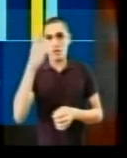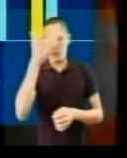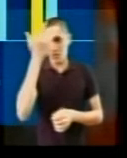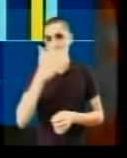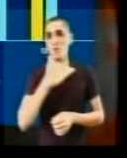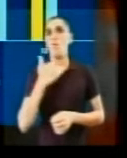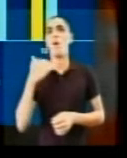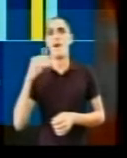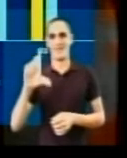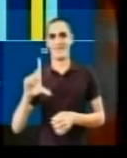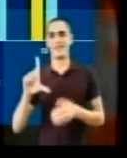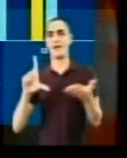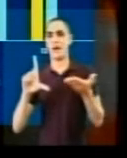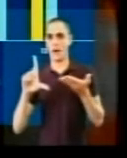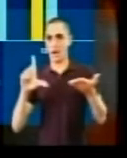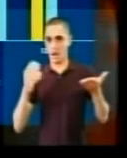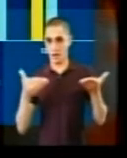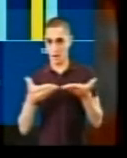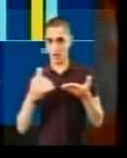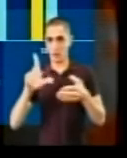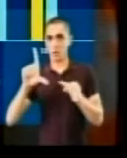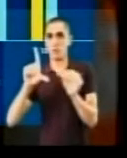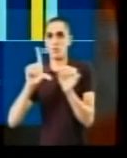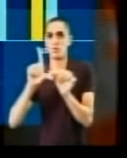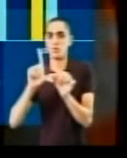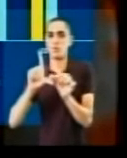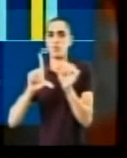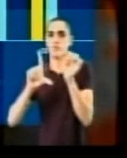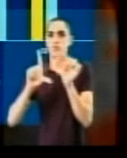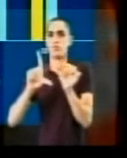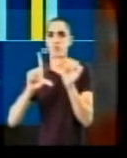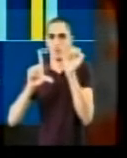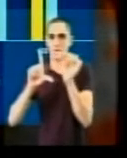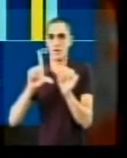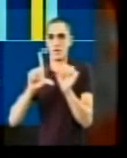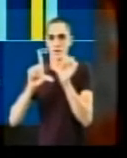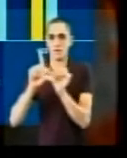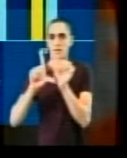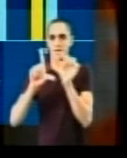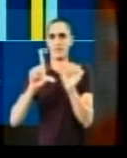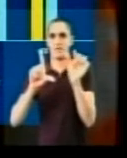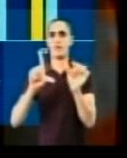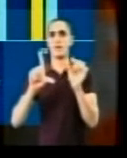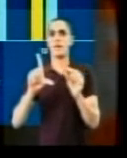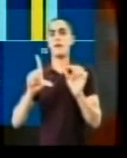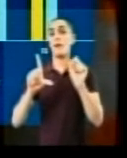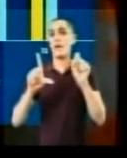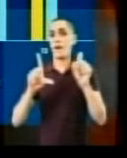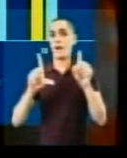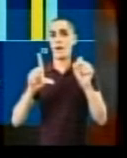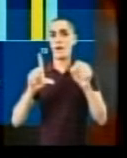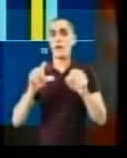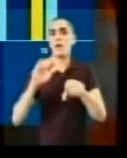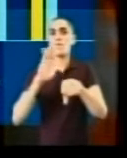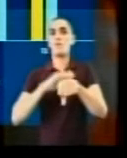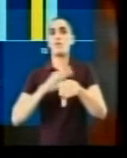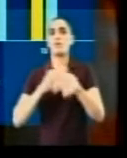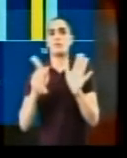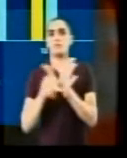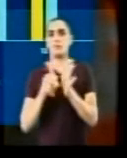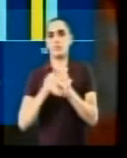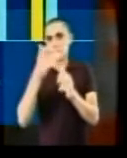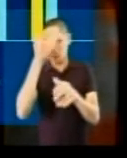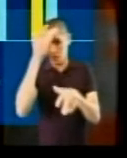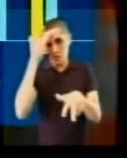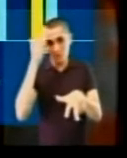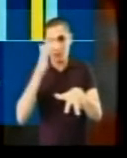o tempo de internação que esse indivíduo teve. Então você vê, vamos começar